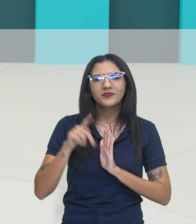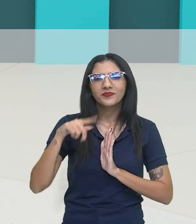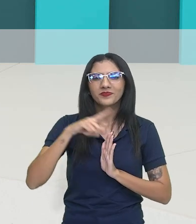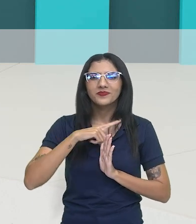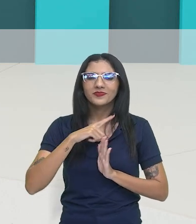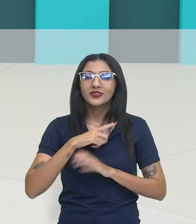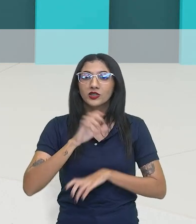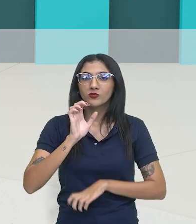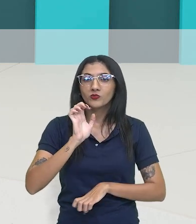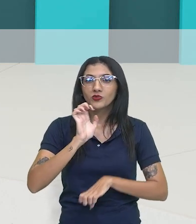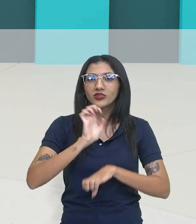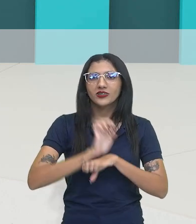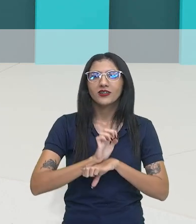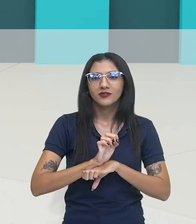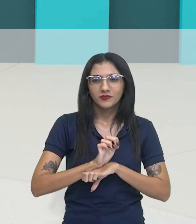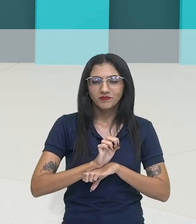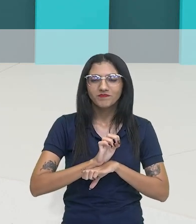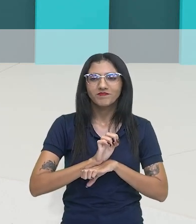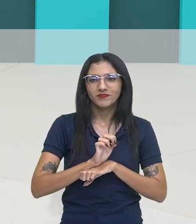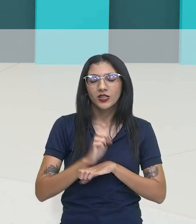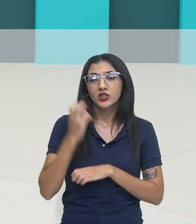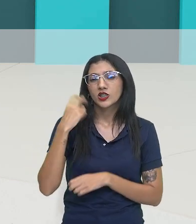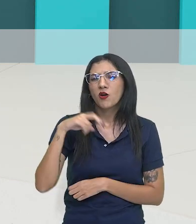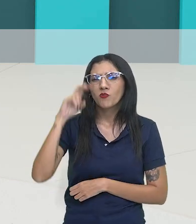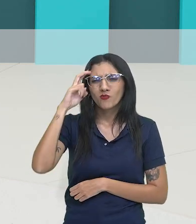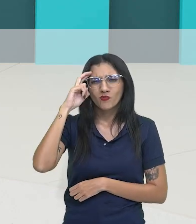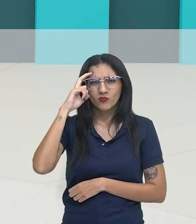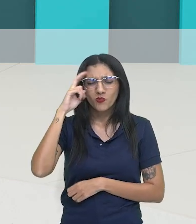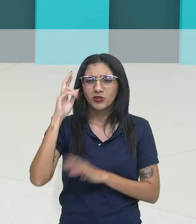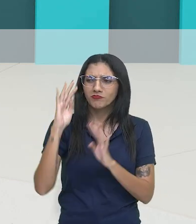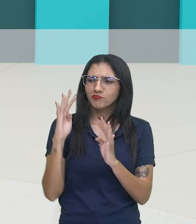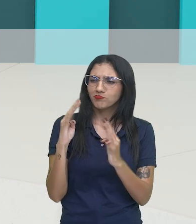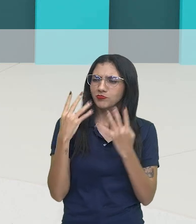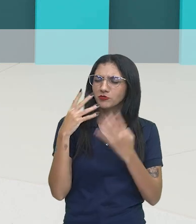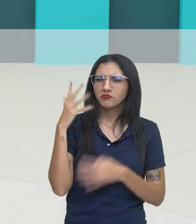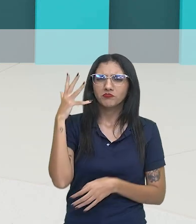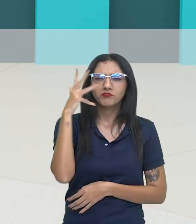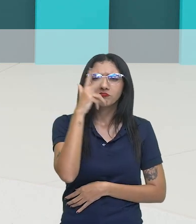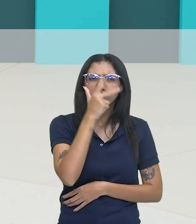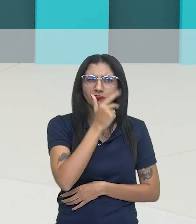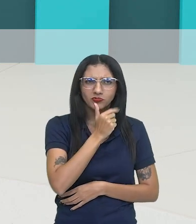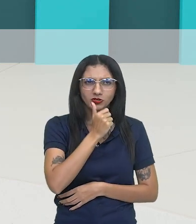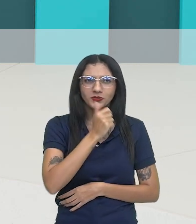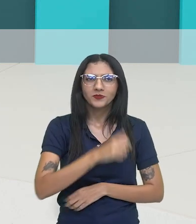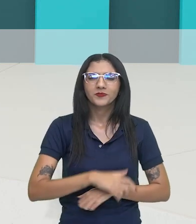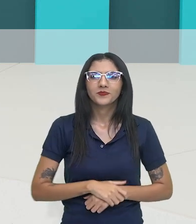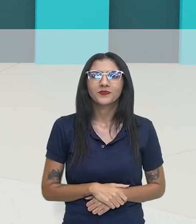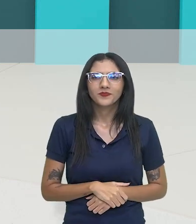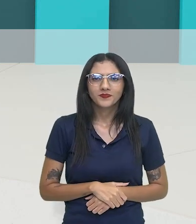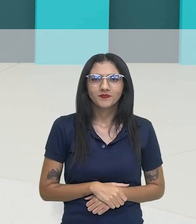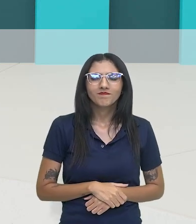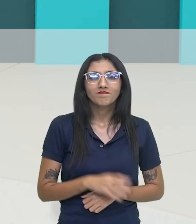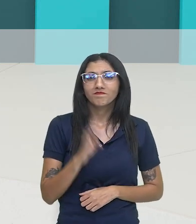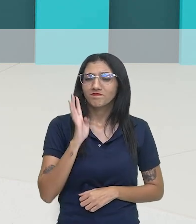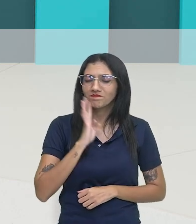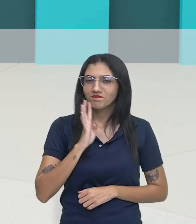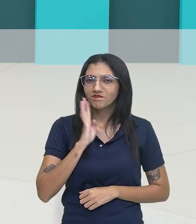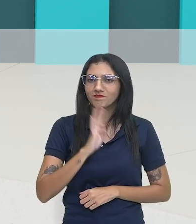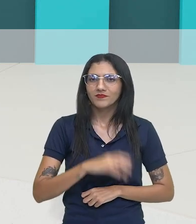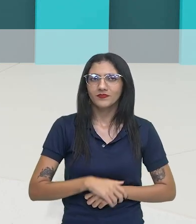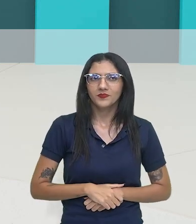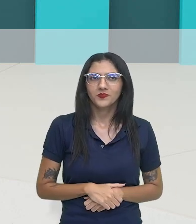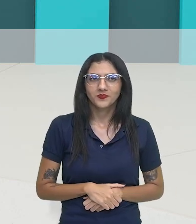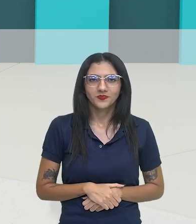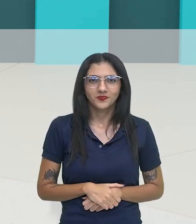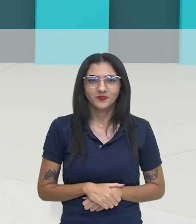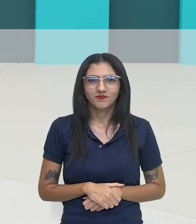traz toda essa expressão aí da cultura durante as suas apresentações. Muito legal, né? Bom,